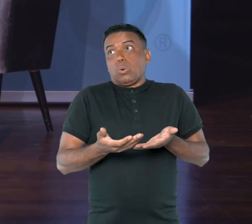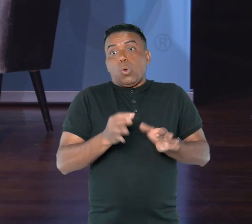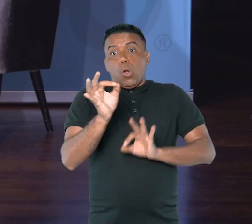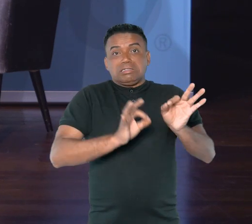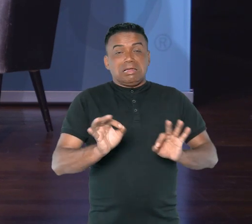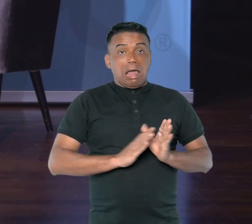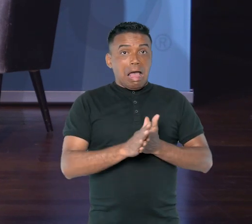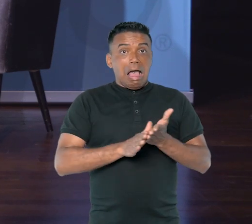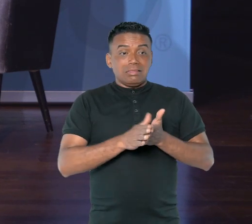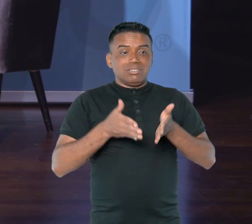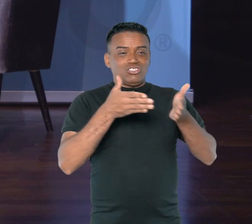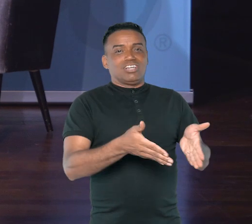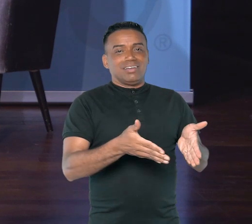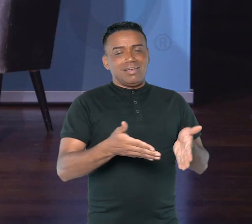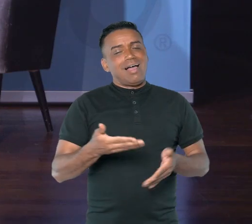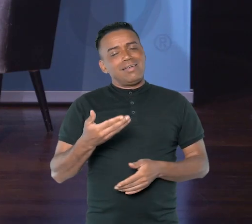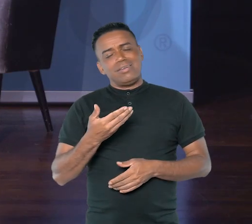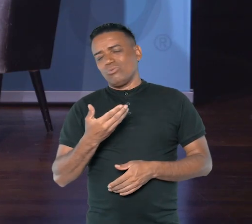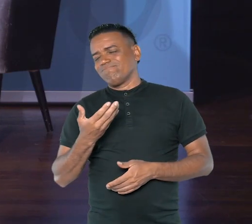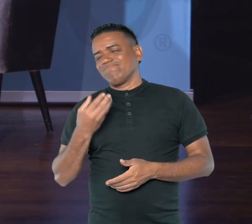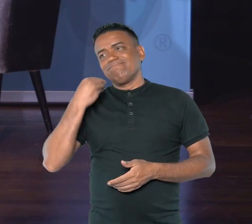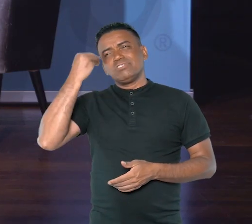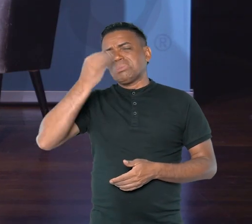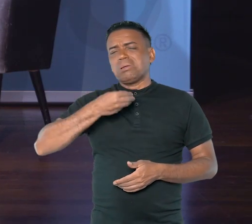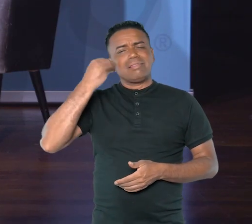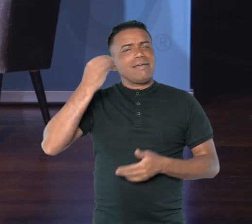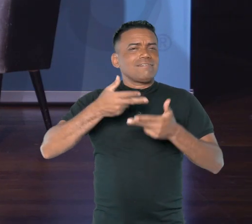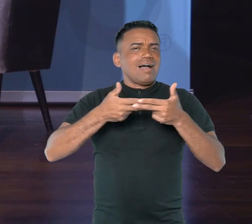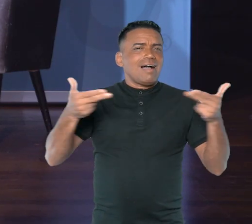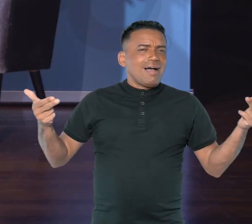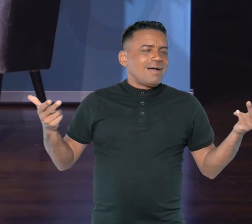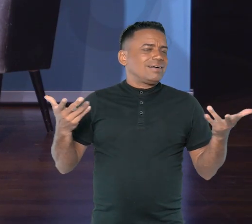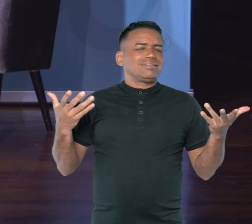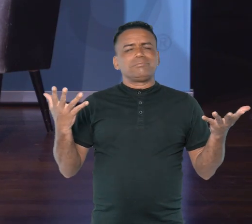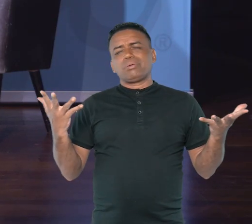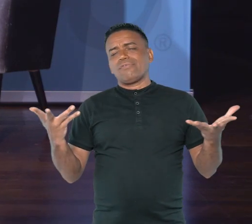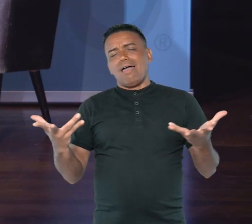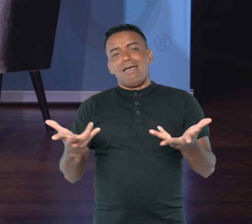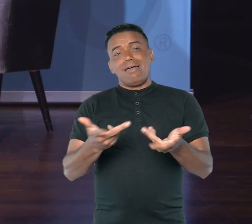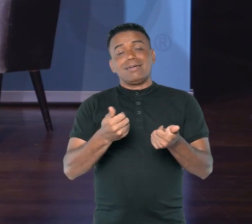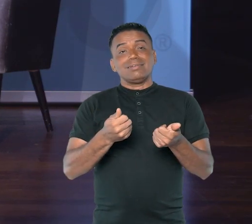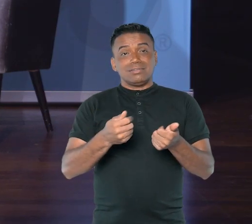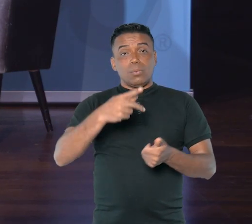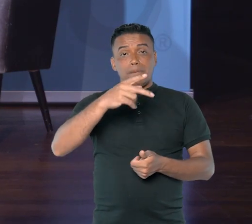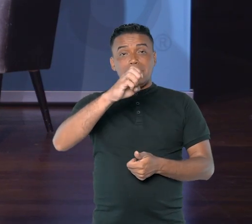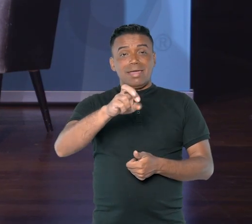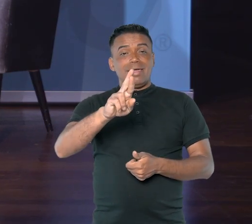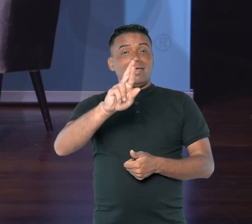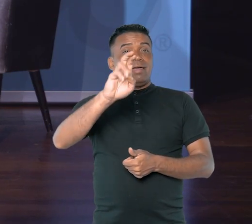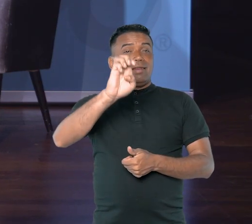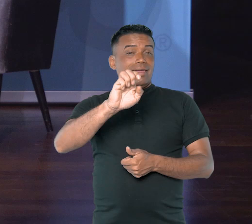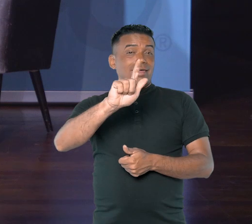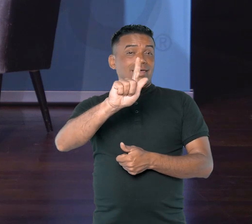fui. E vivi coisas incríveis. Acho que os peregrinos vivem sem ter feito a estrada, né? Uma peregrina